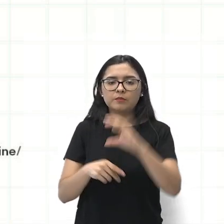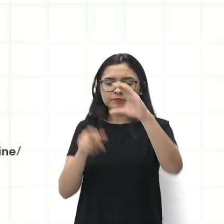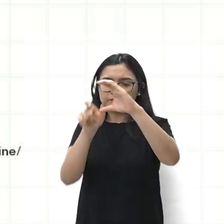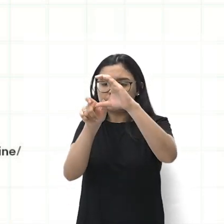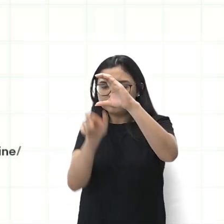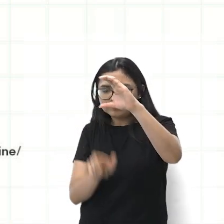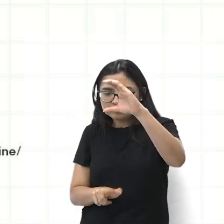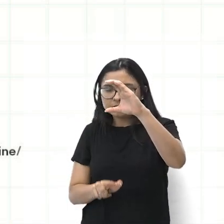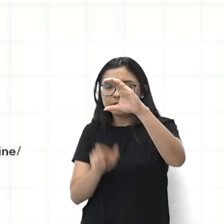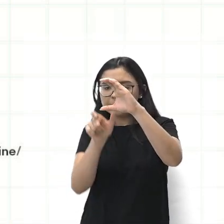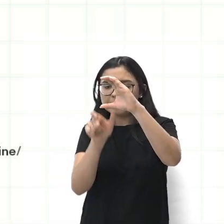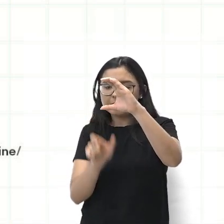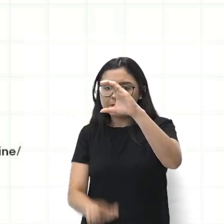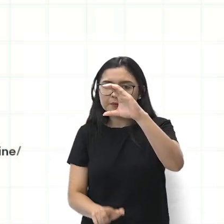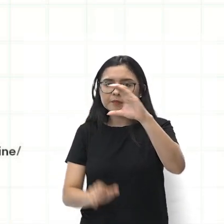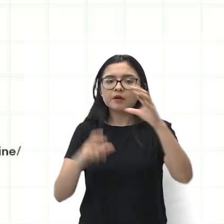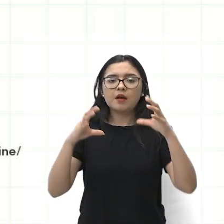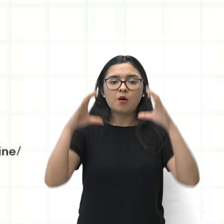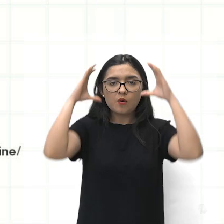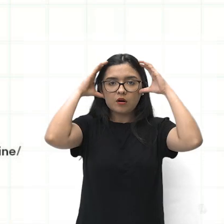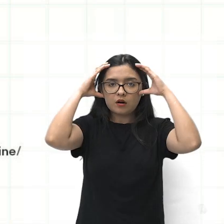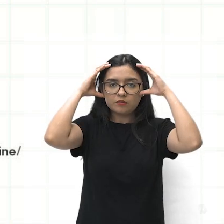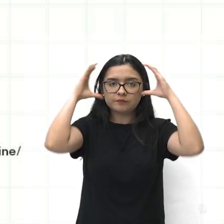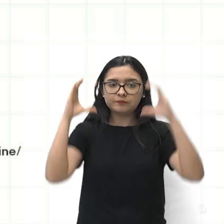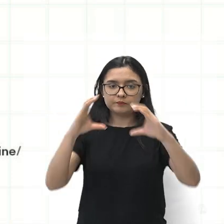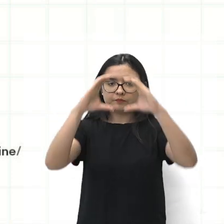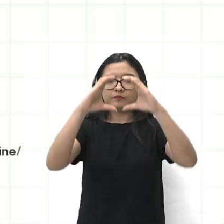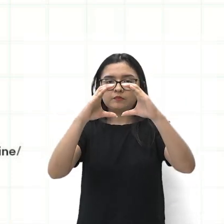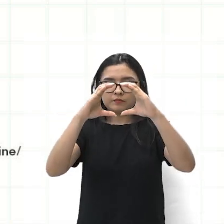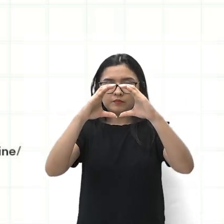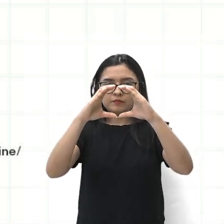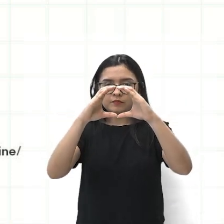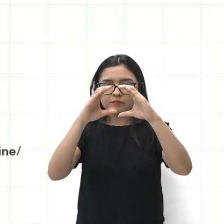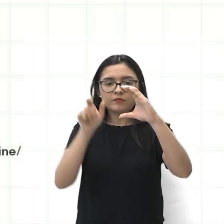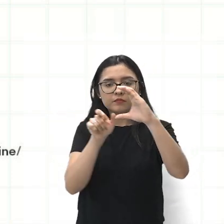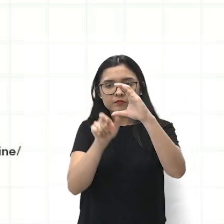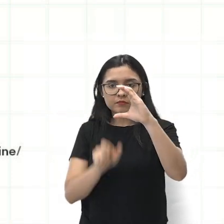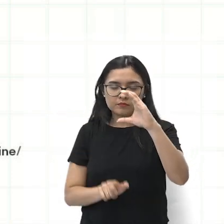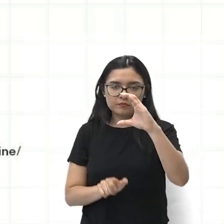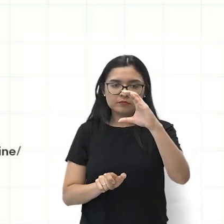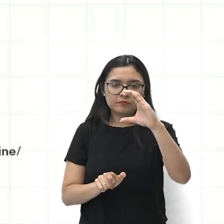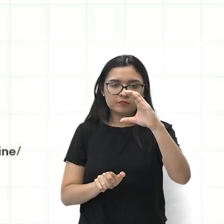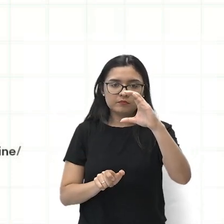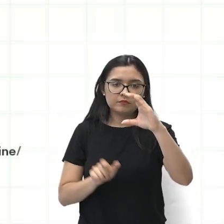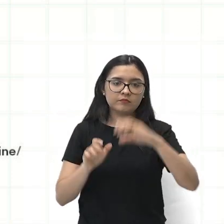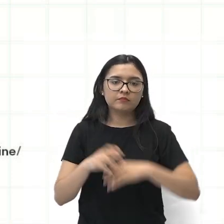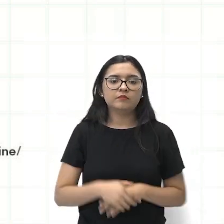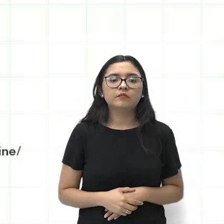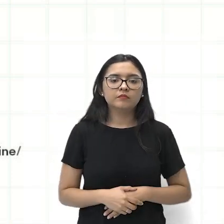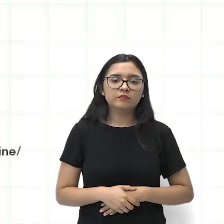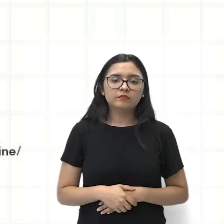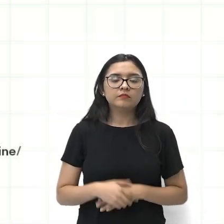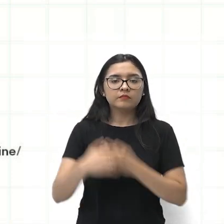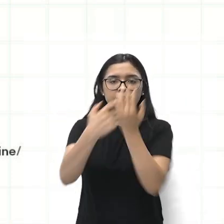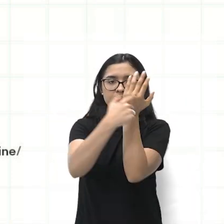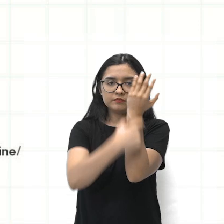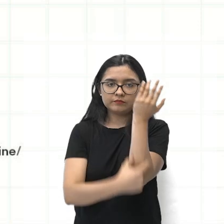seu corpo, que são o crânio, a cintura pélvica e a